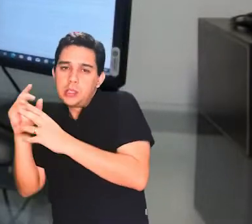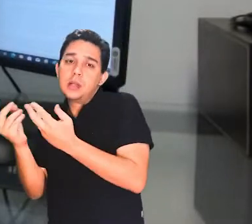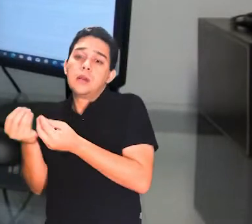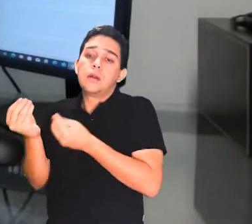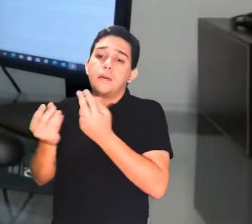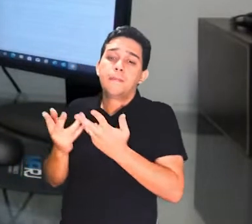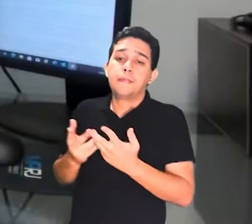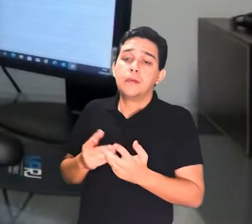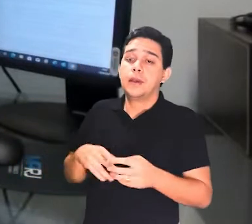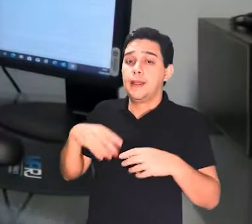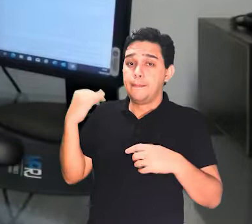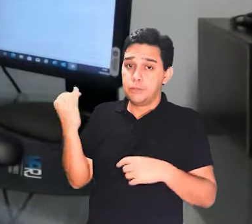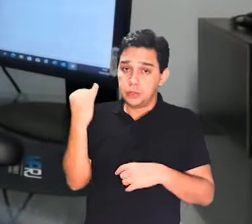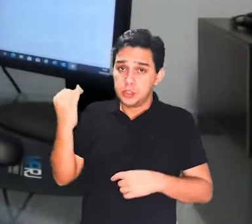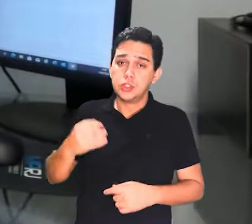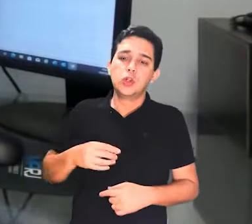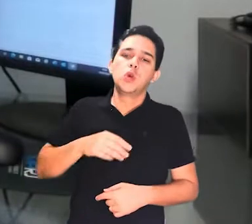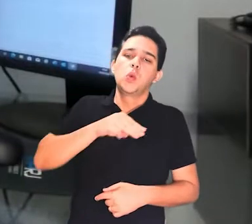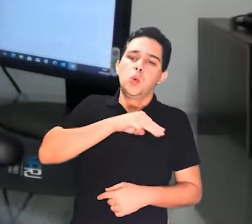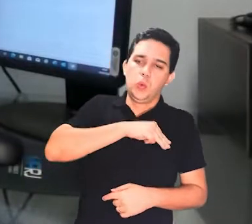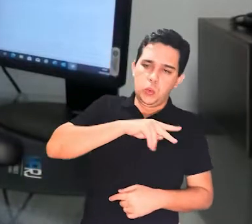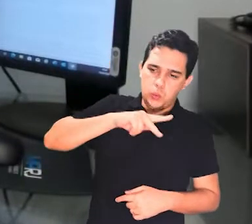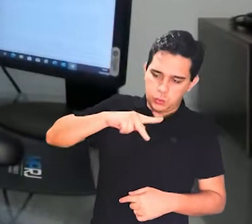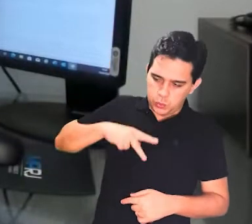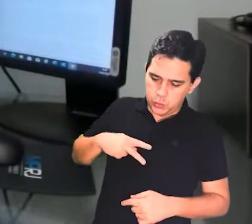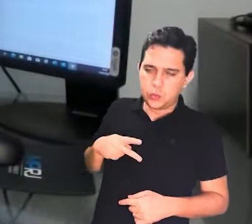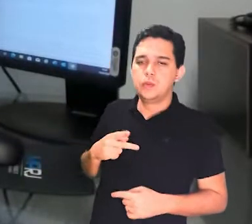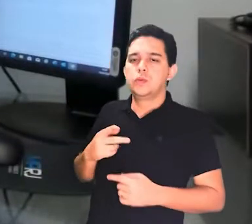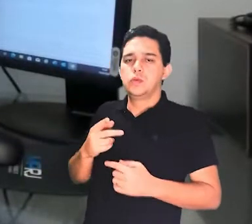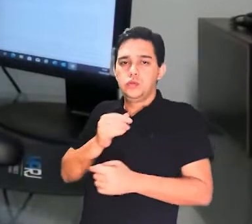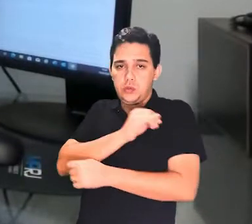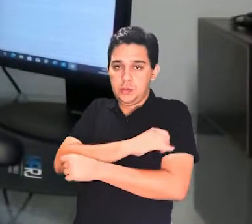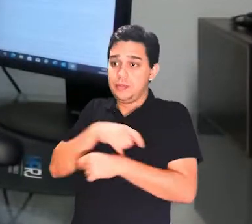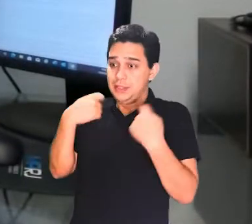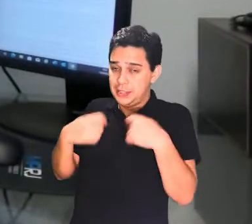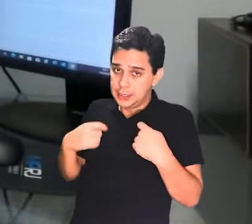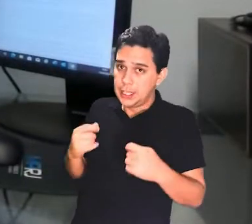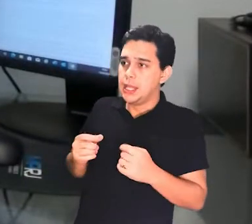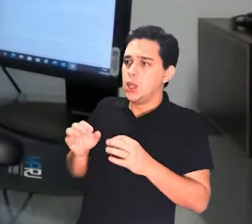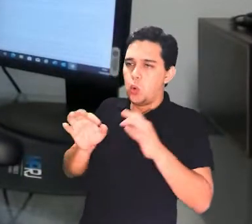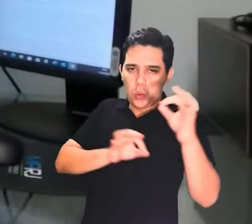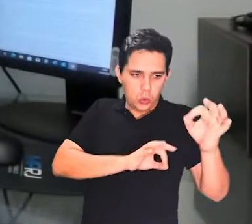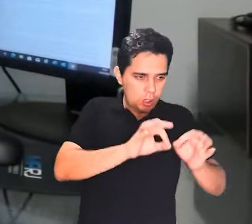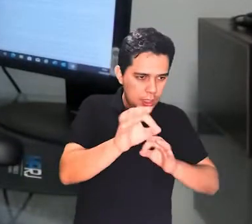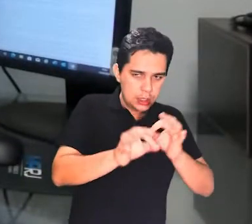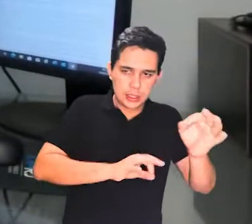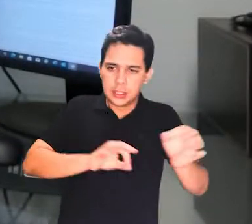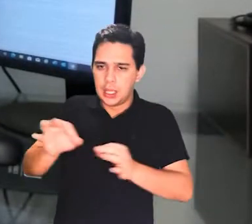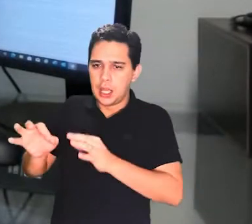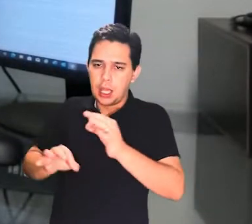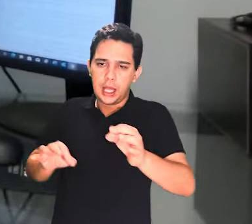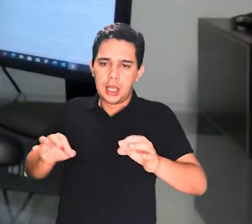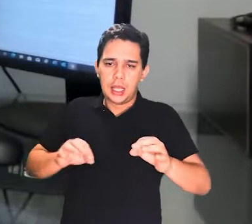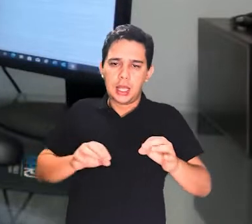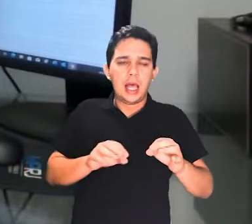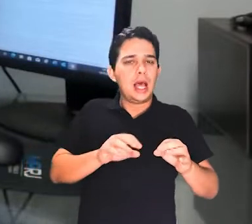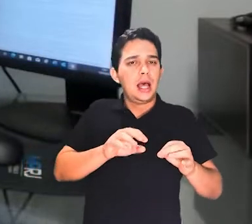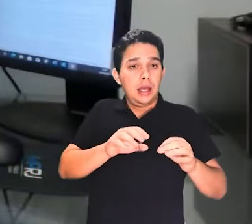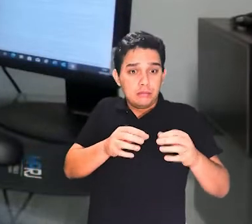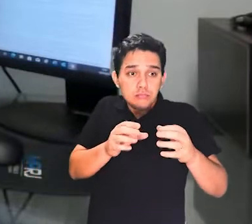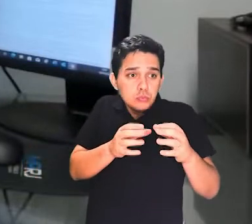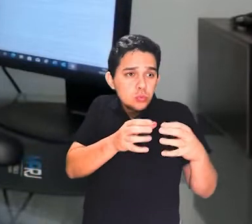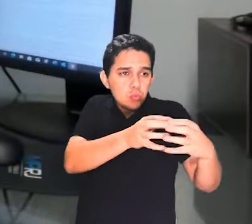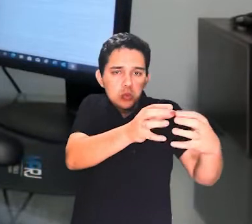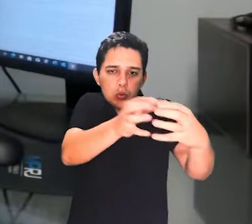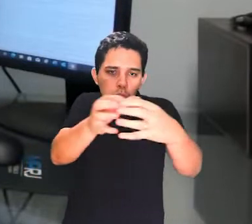impulsione a organização das redes, né, tanto de saúde, da RAPS, rede de atenção psicossocial,